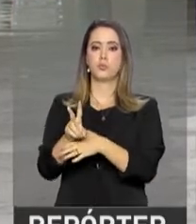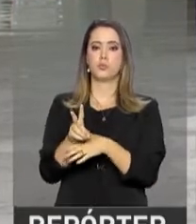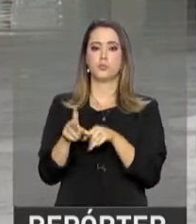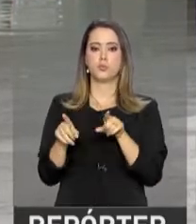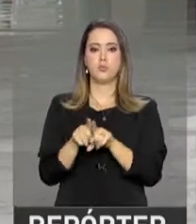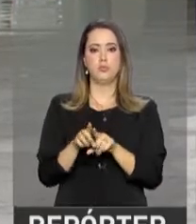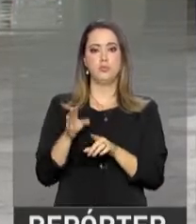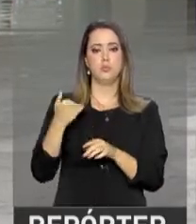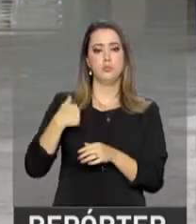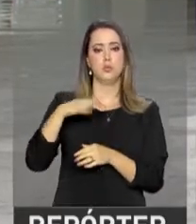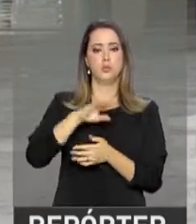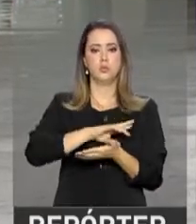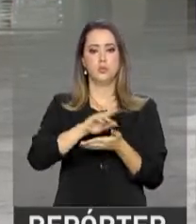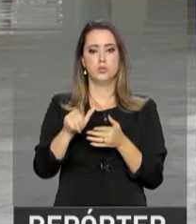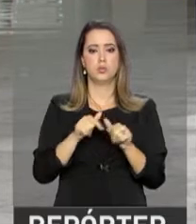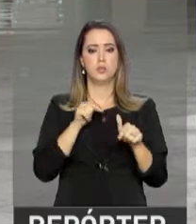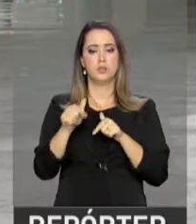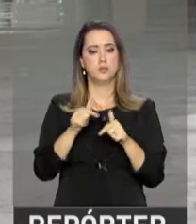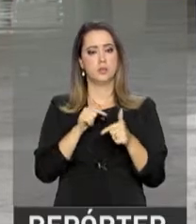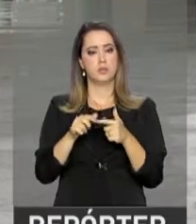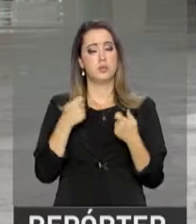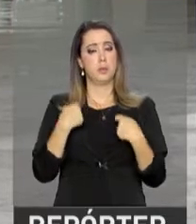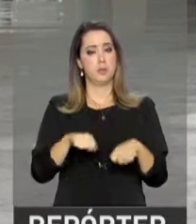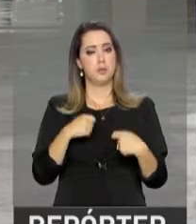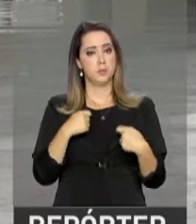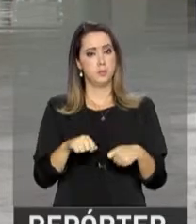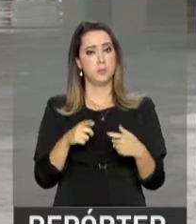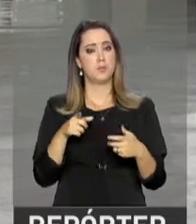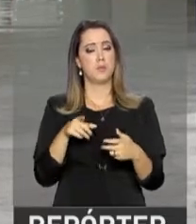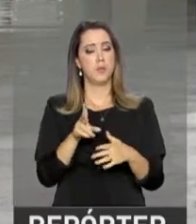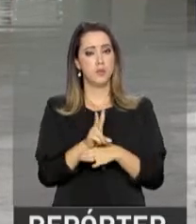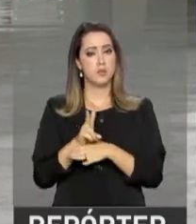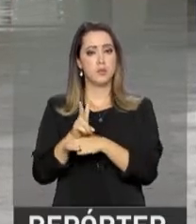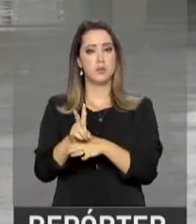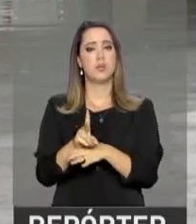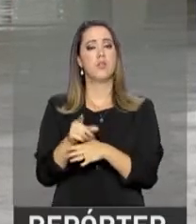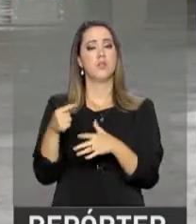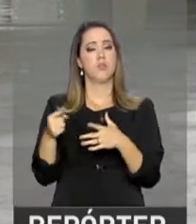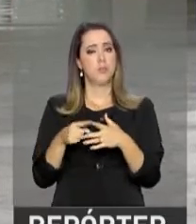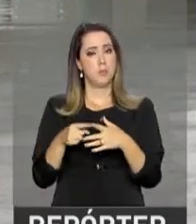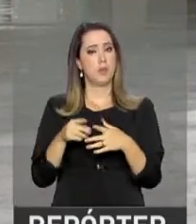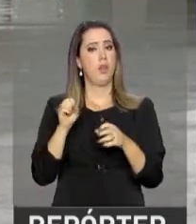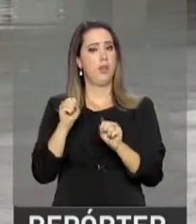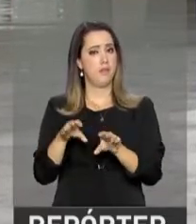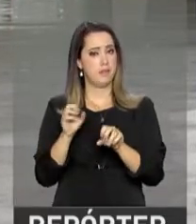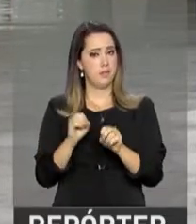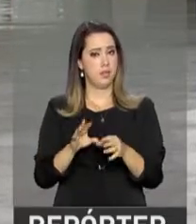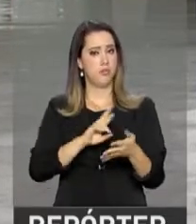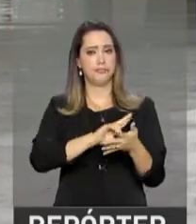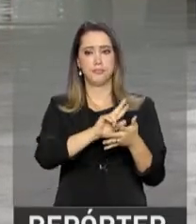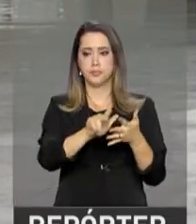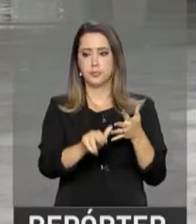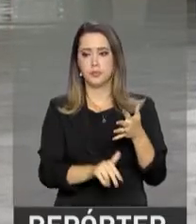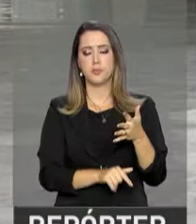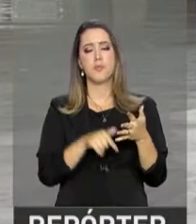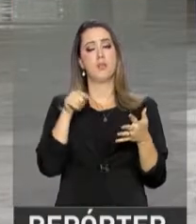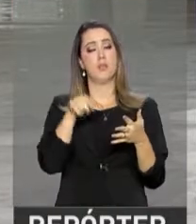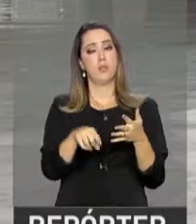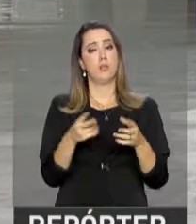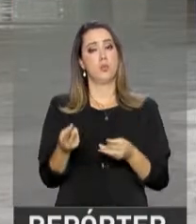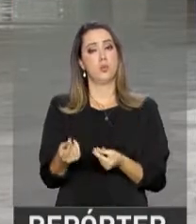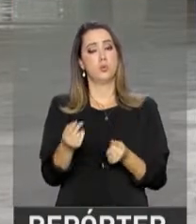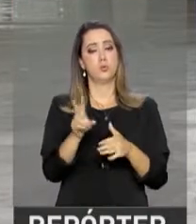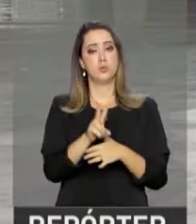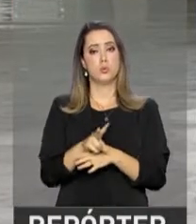são uma série de atividades financiadas entre elas educacionais segundo o ministério da educação os recursos emprestados